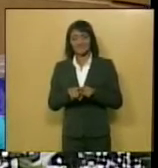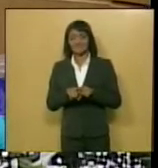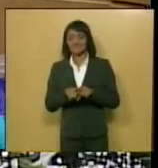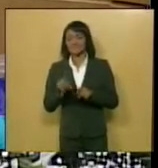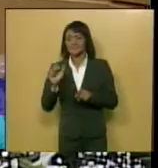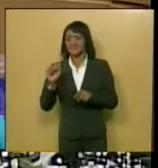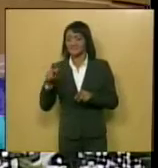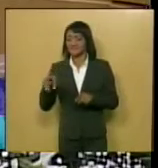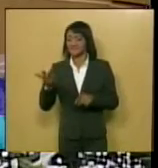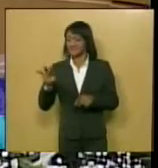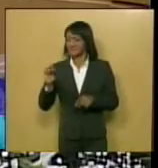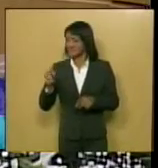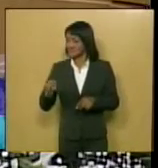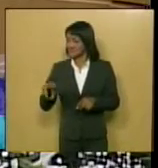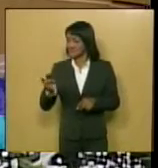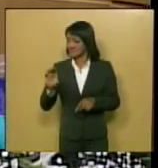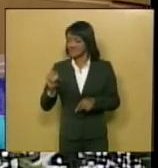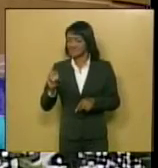Antônio